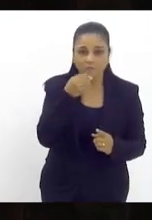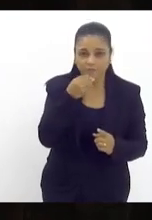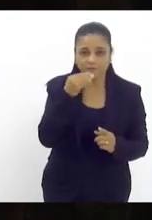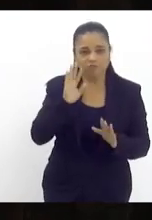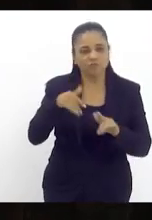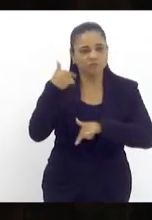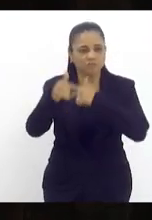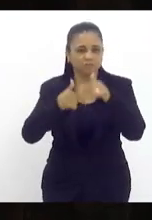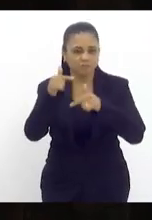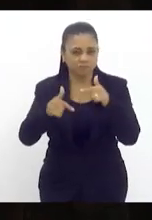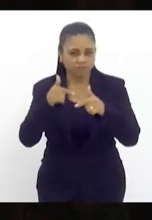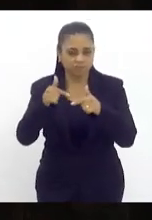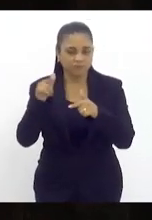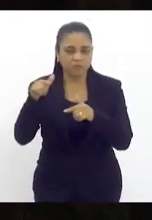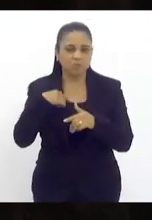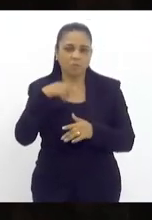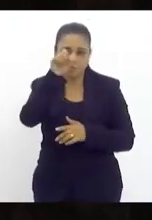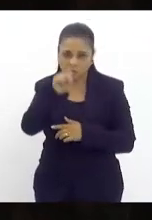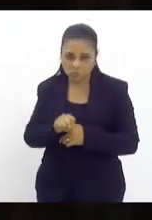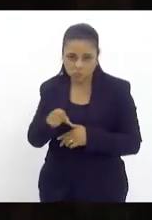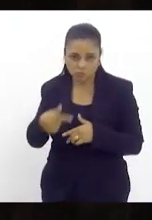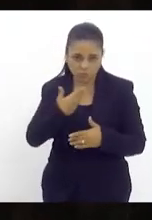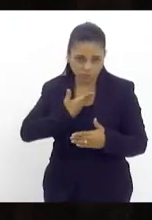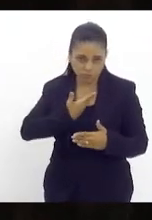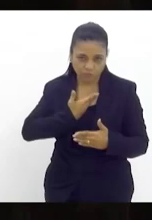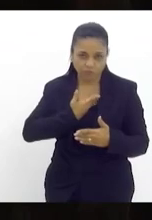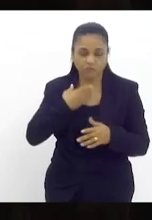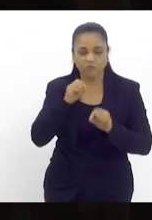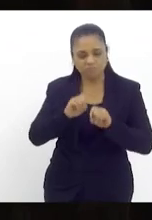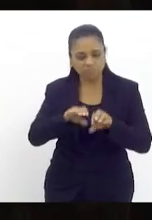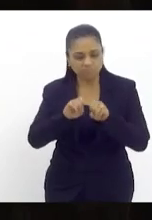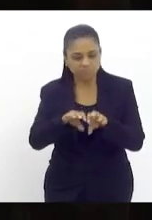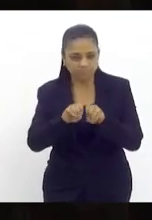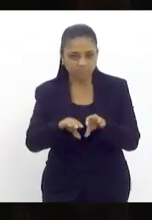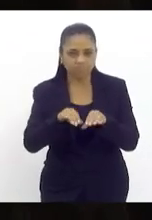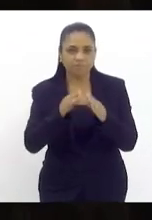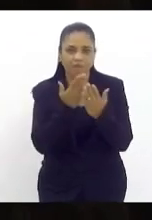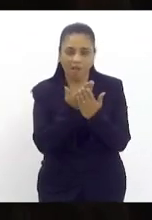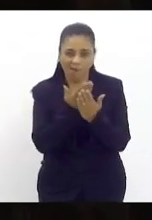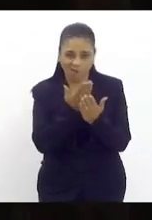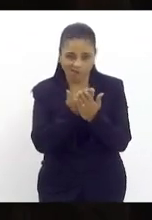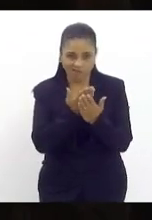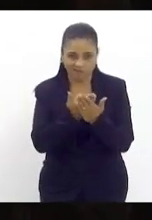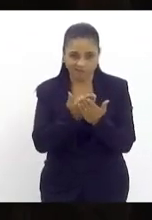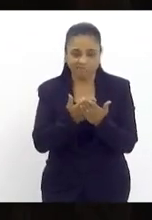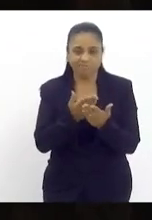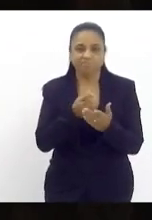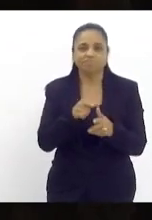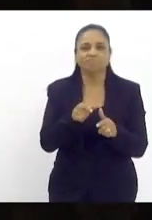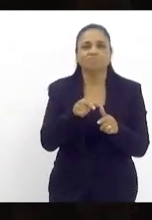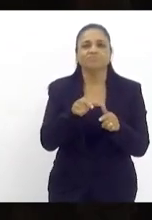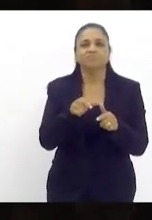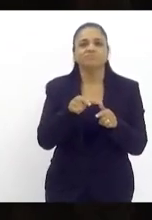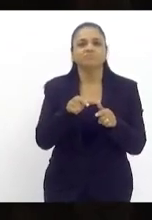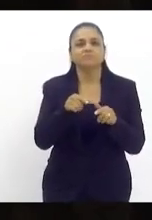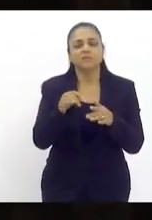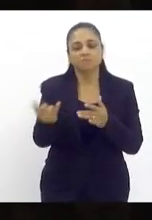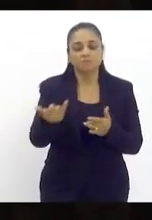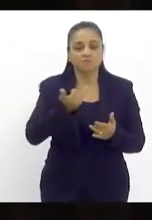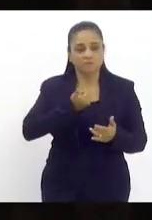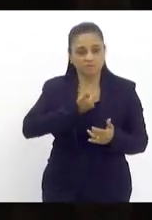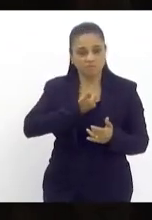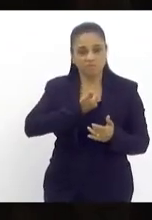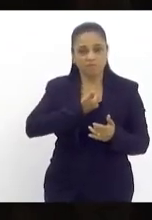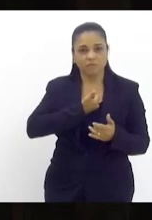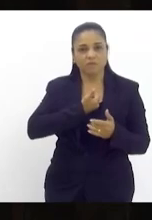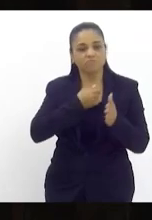desde o governo, e eu acho muito interessante. Eu estive dando aulas lá. E eles me falavam isso. Né, we invest in people.